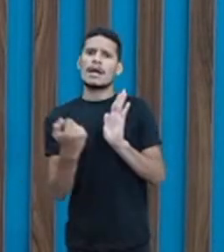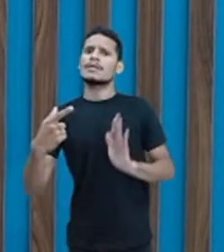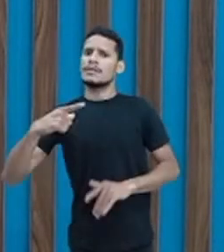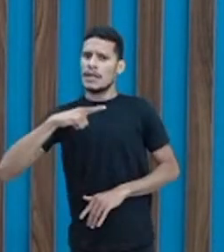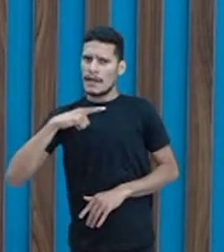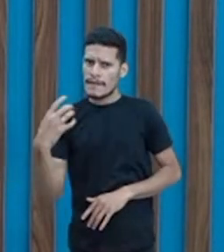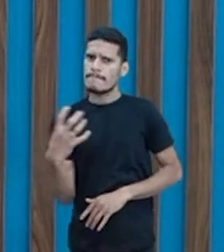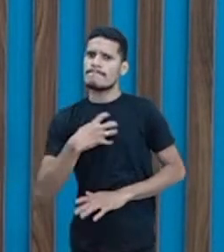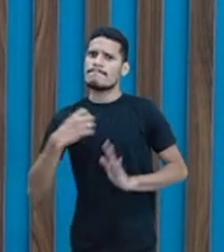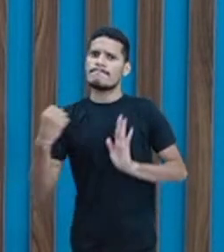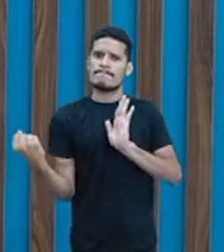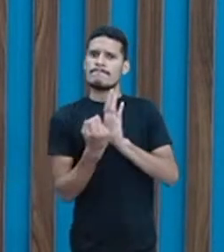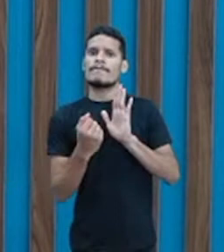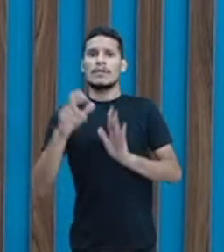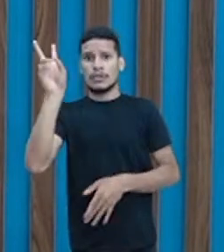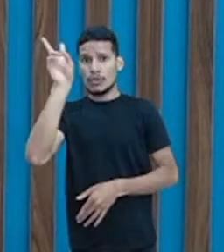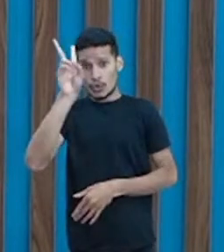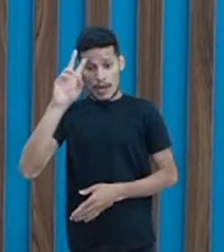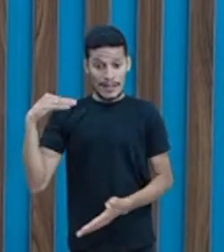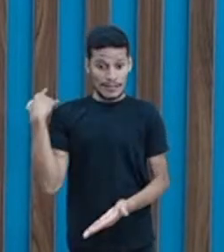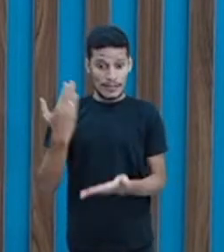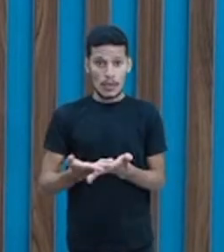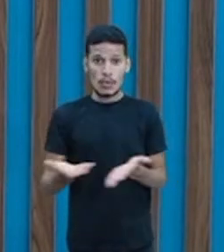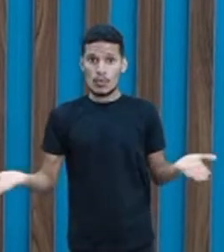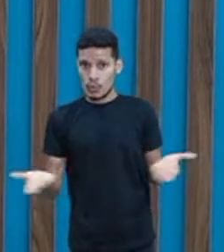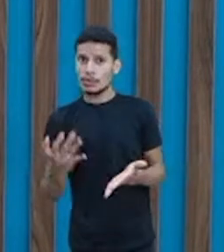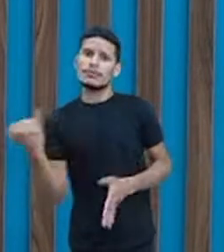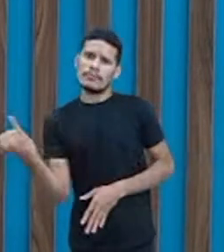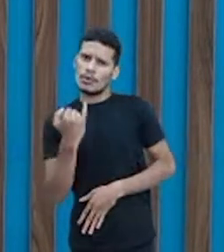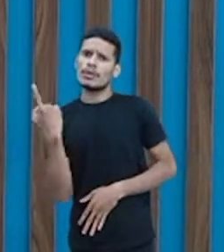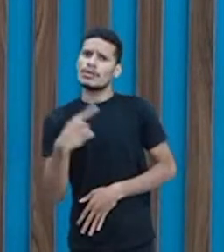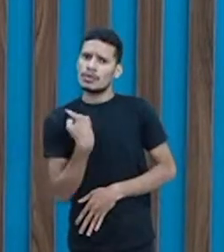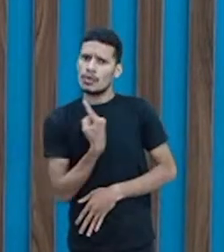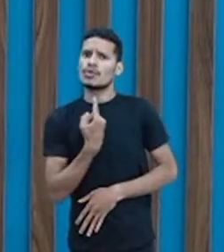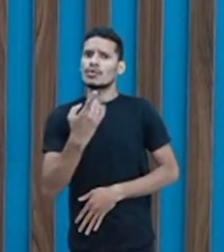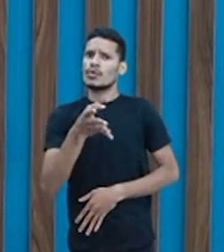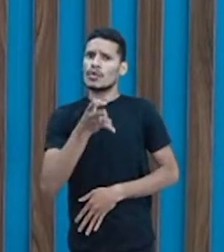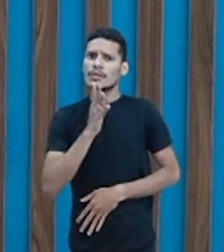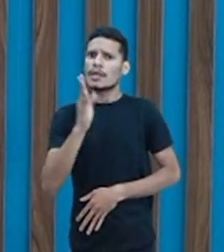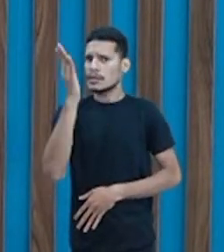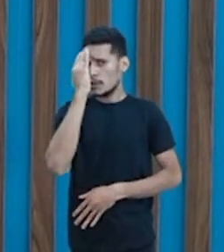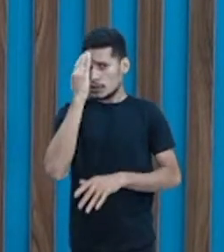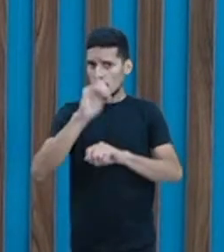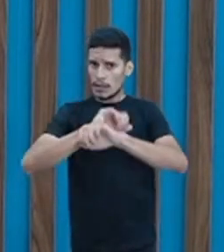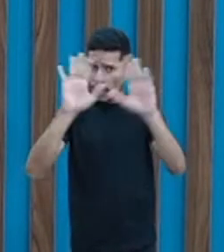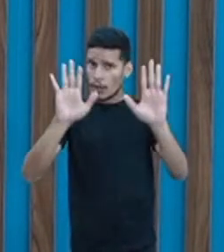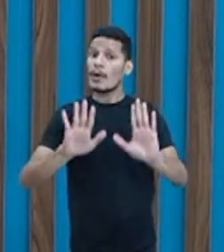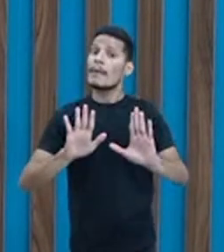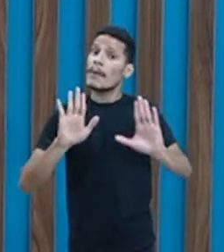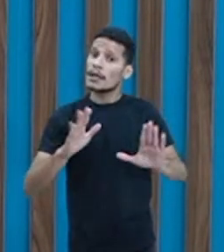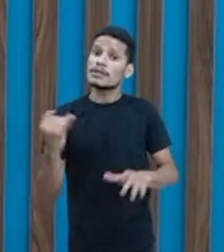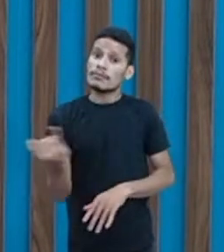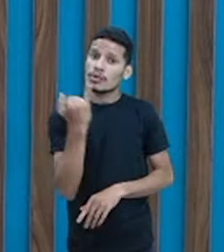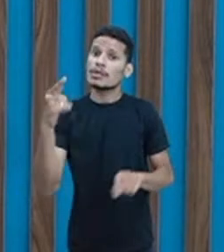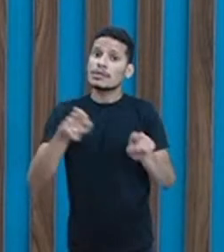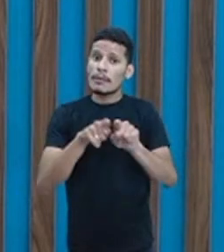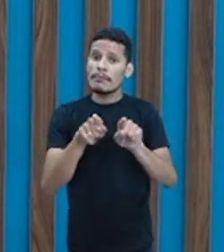impacto, na história e reverbera até hoje. É importante conhecer e entender esse processo, mas é também importante